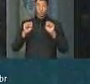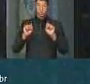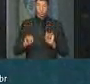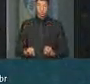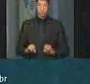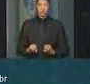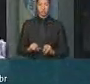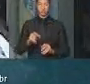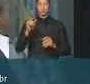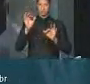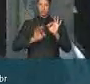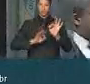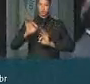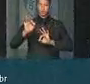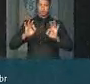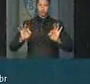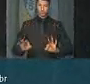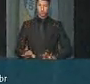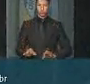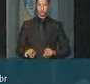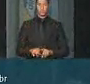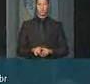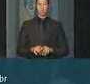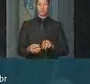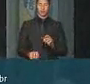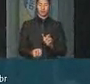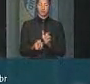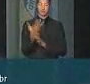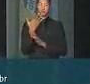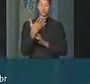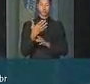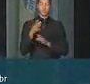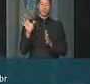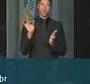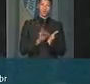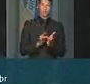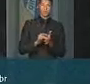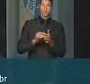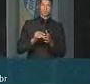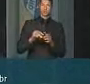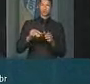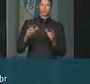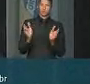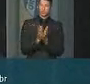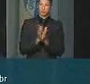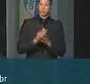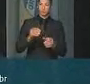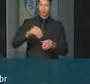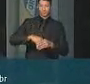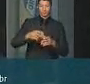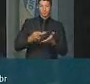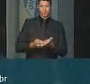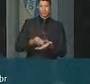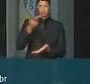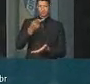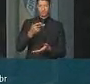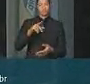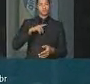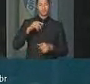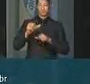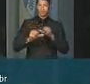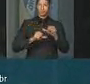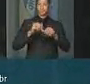planejado orquestrado implantou-se uma verdadeira quadrilha na Petrobras virou uma